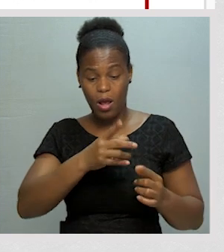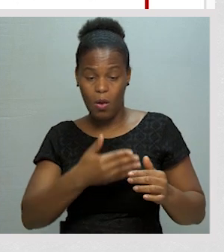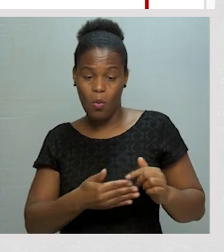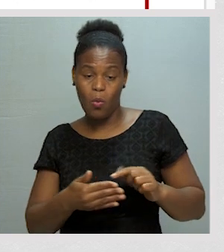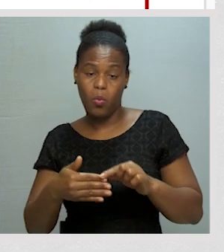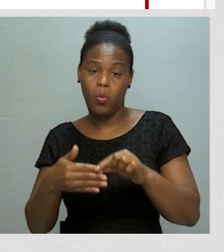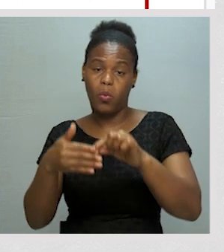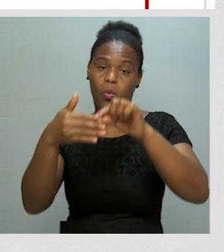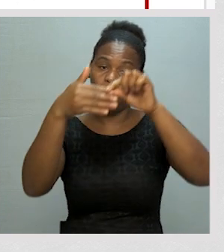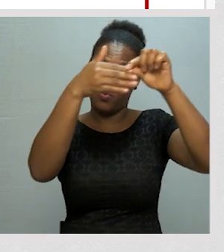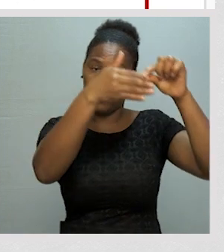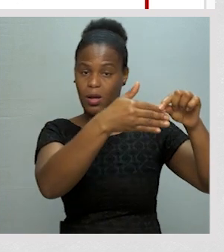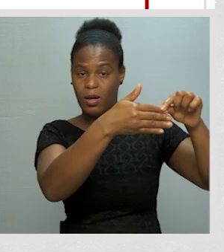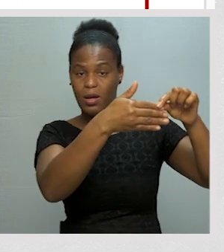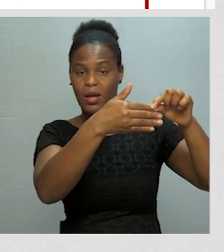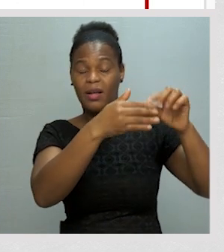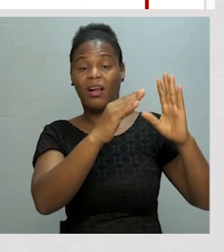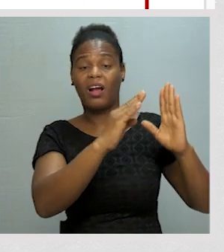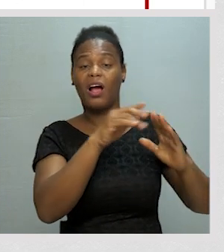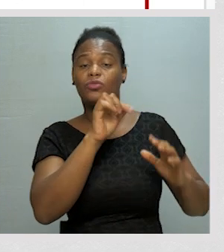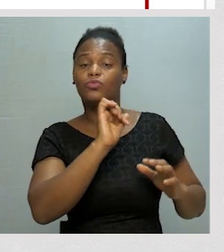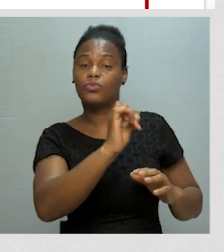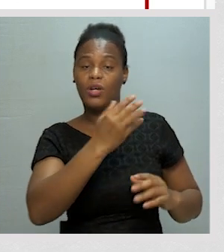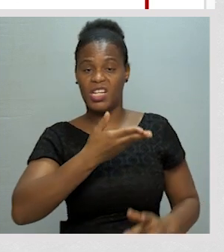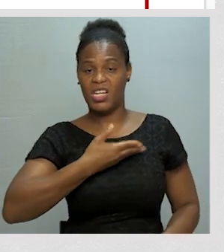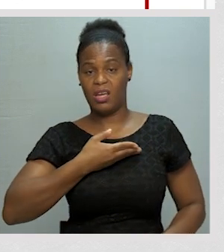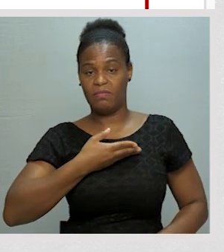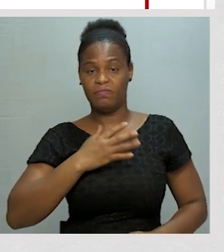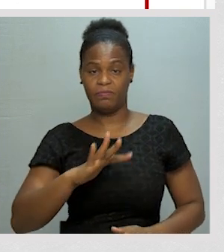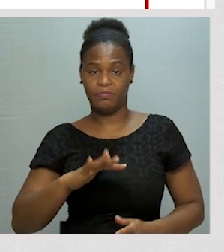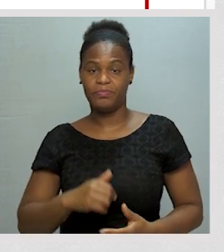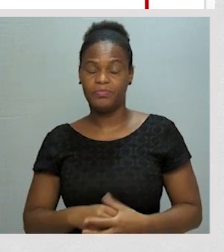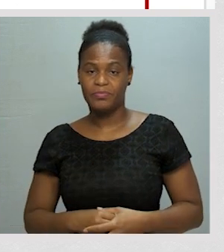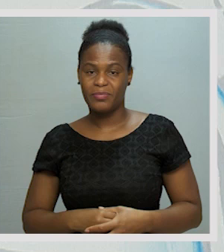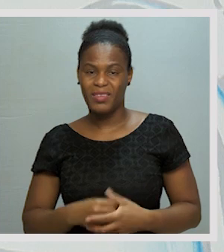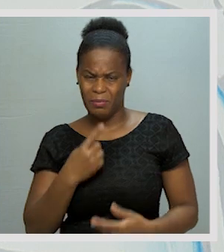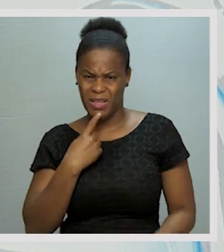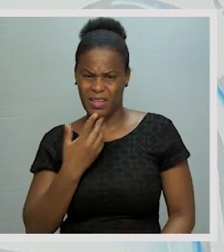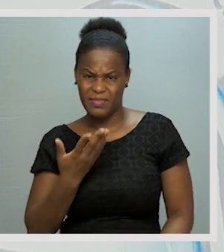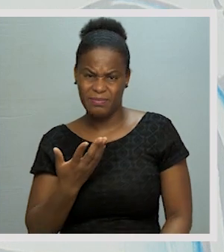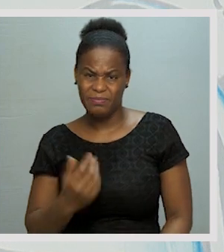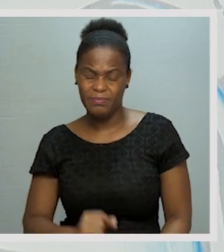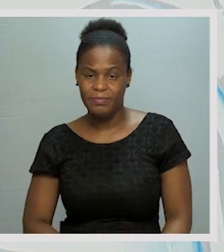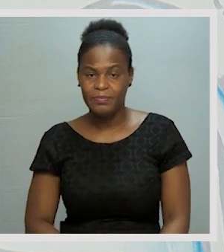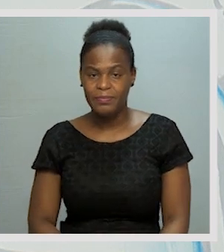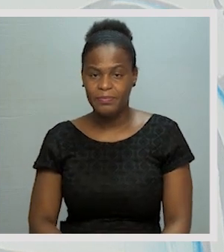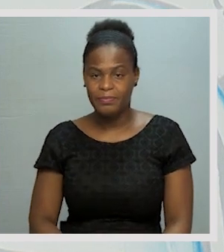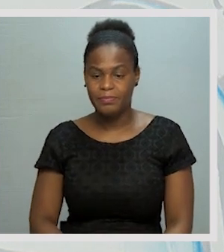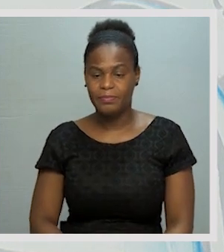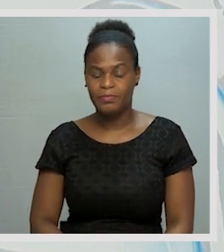aqui, como pertence à ordem das dezenas, o que é que vai ter que acontecer com